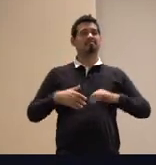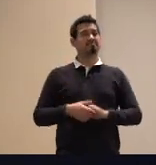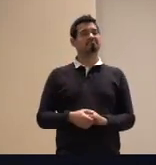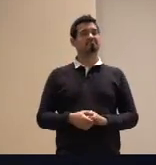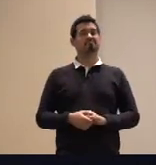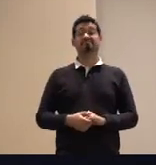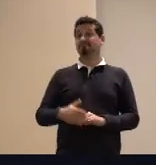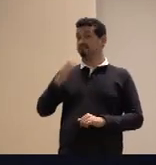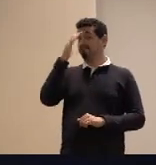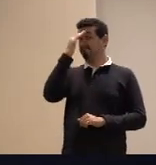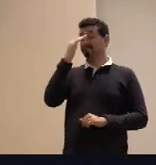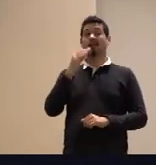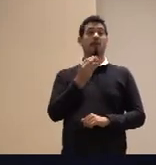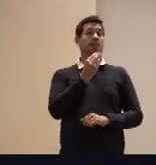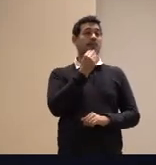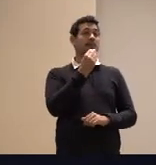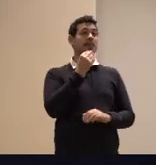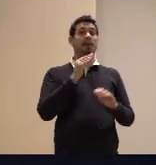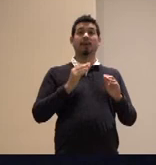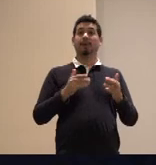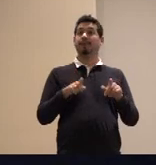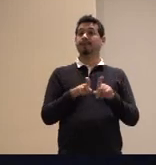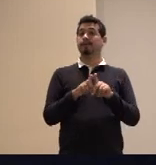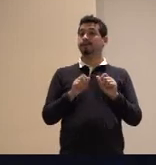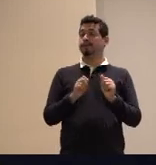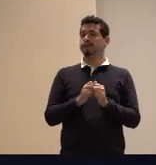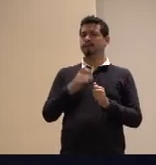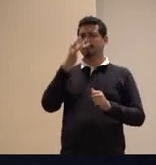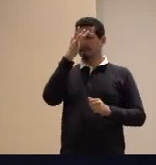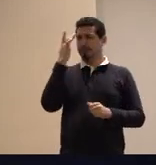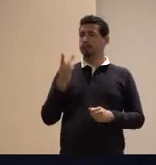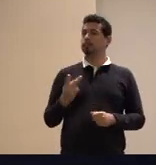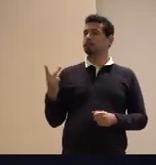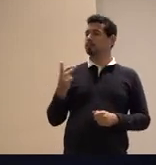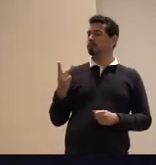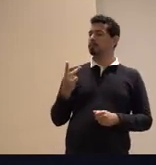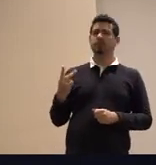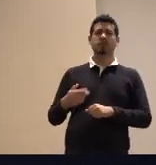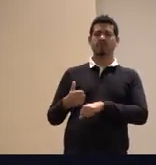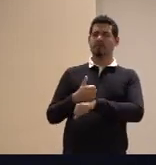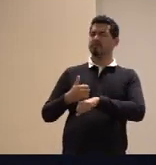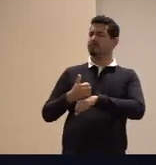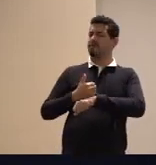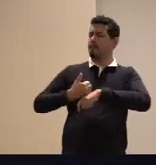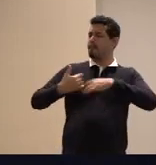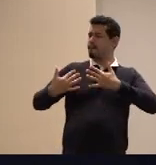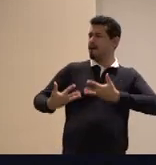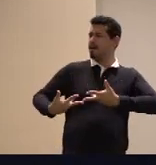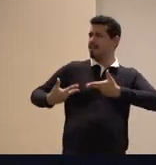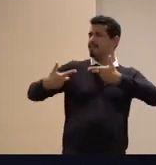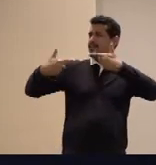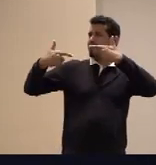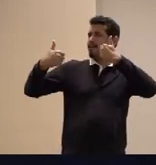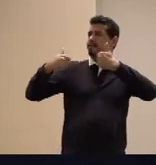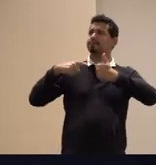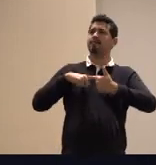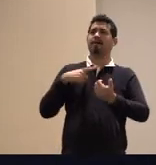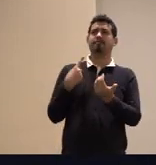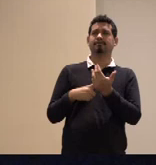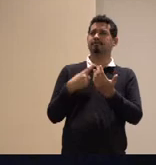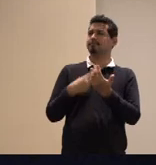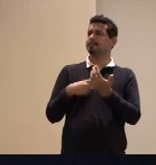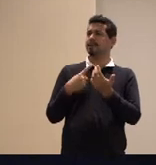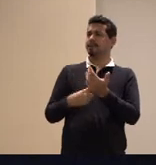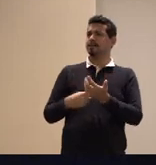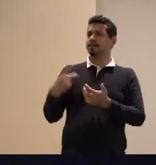gostaria de agradecer a oportunidade por estar aqui do lado dessas duas profissionais maravilhosas, né? Super comprometidas, duas